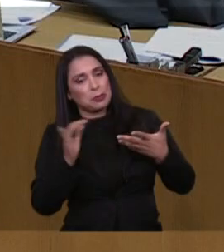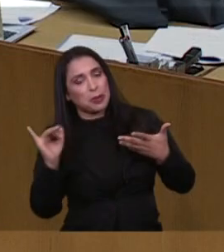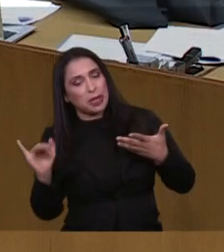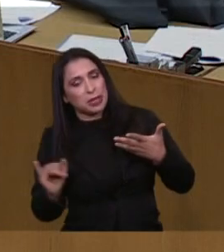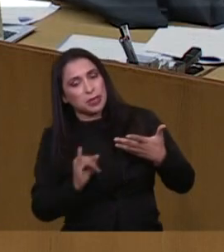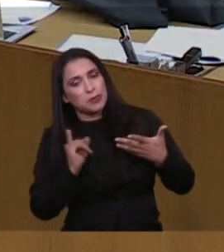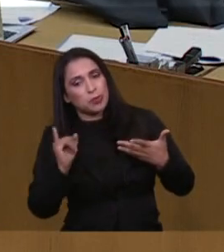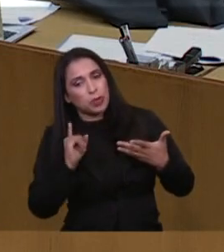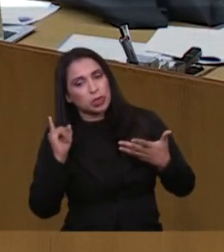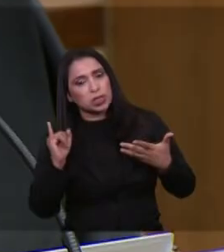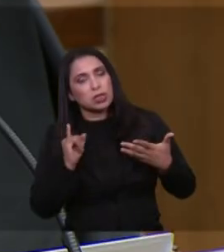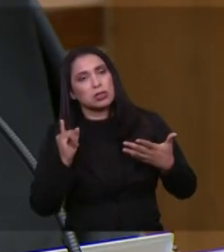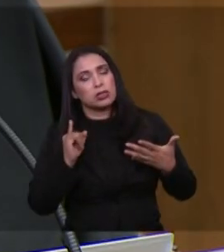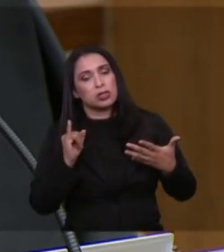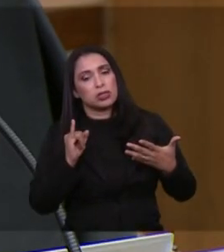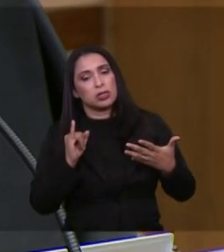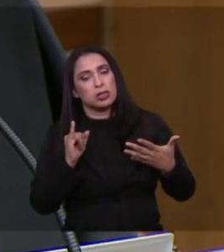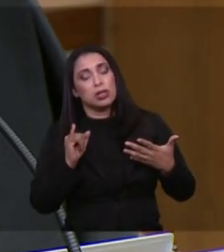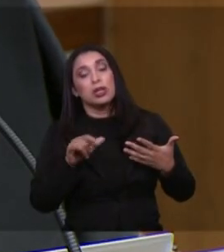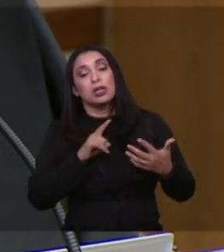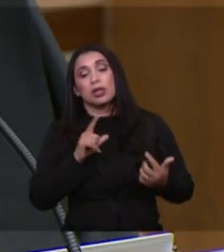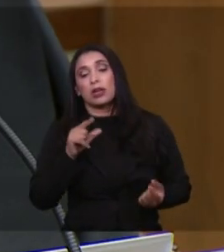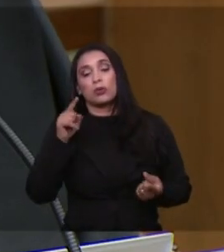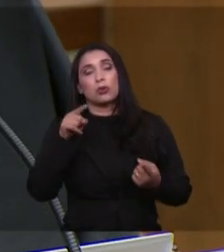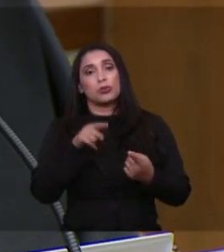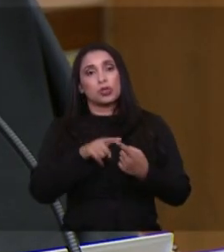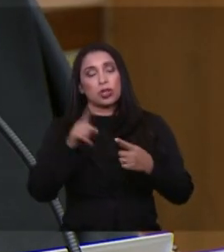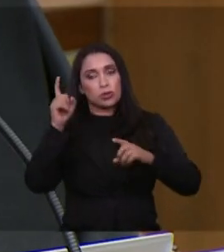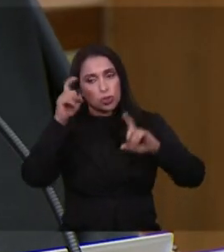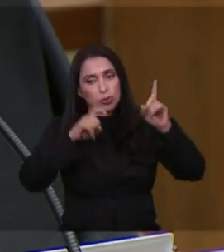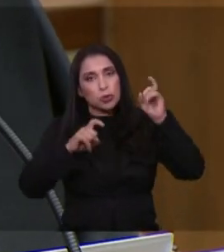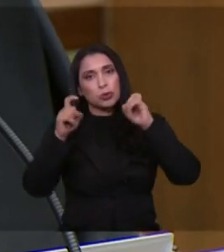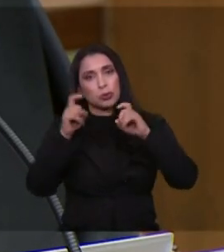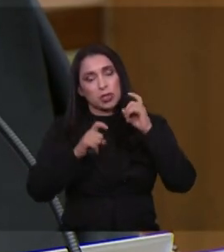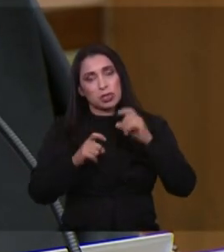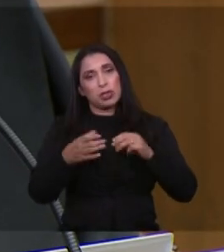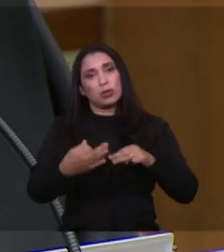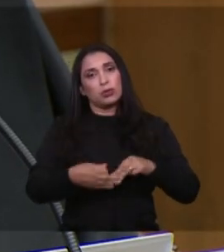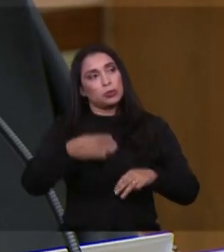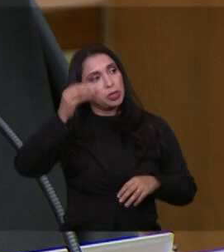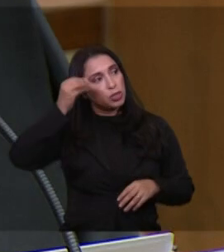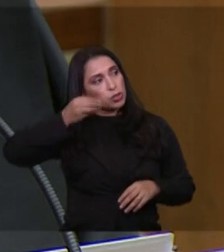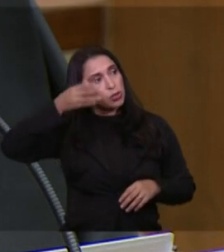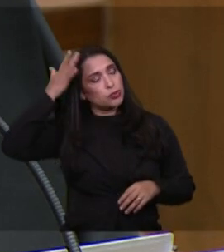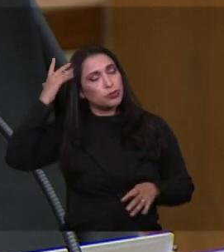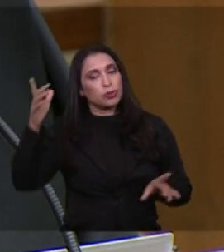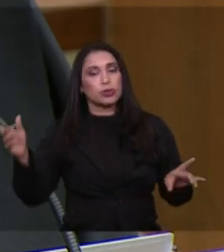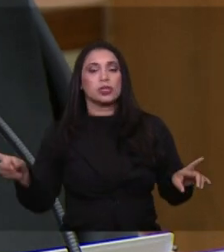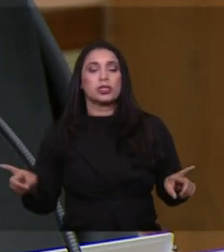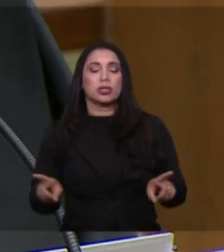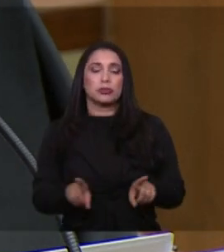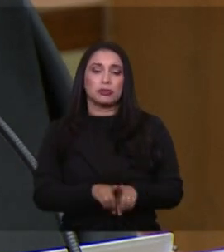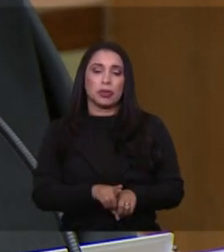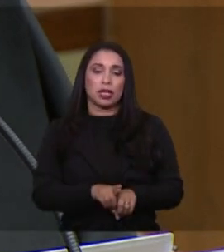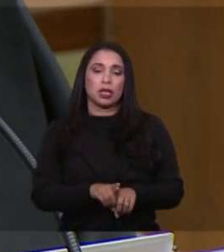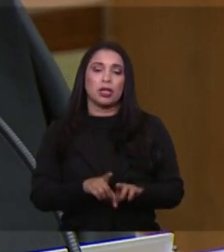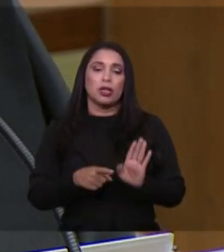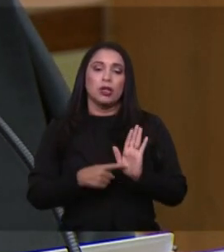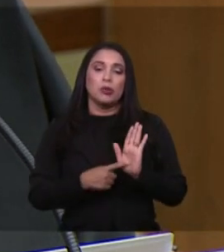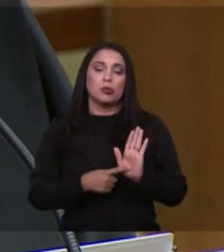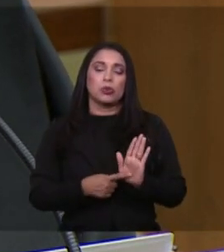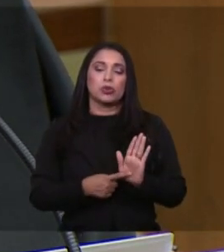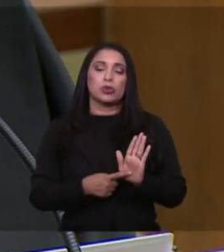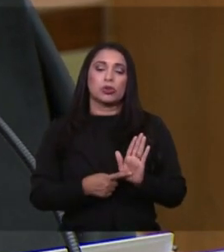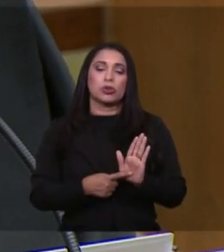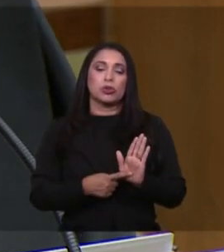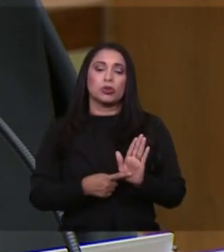de efeitos que eram objeto de preocupação, tanto do ministro Fux, como também foi externado agora